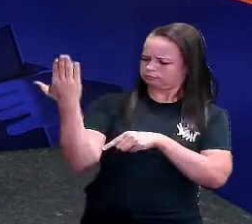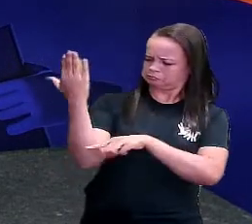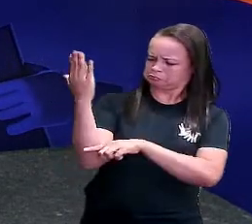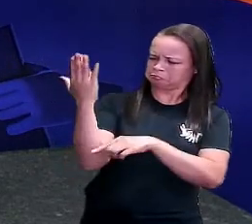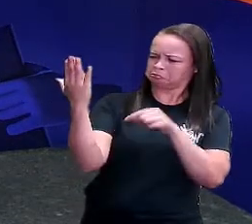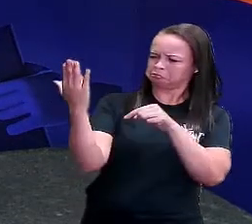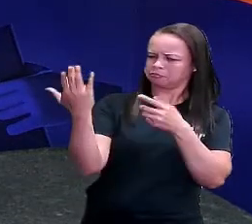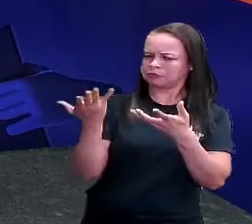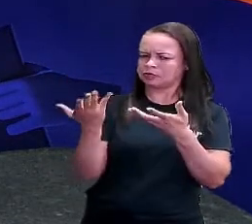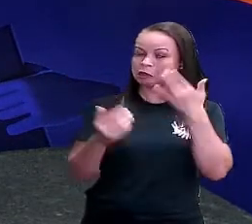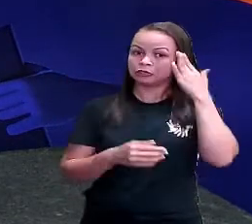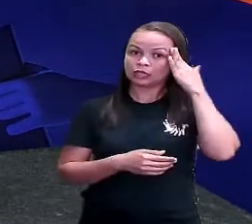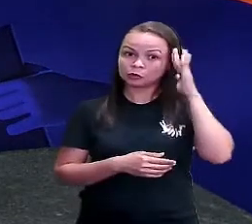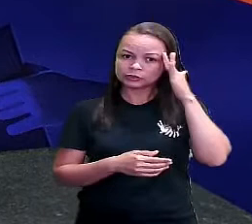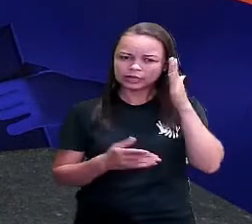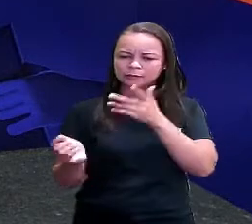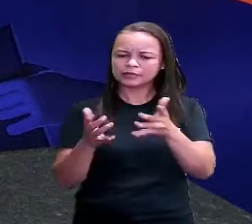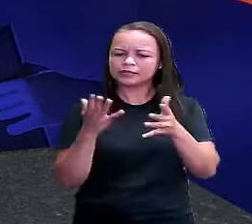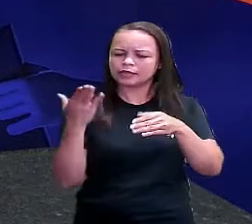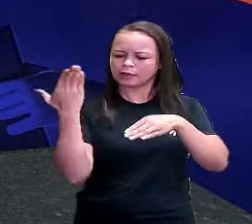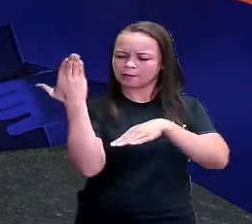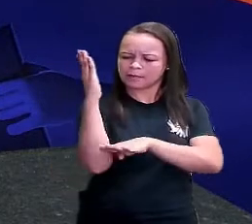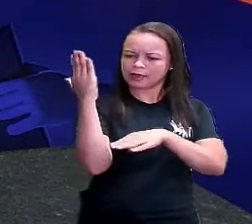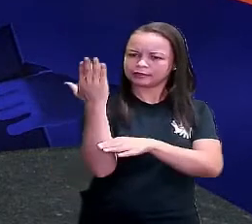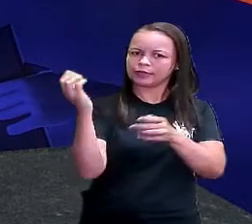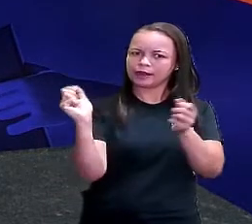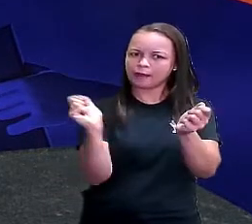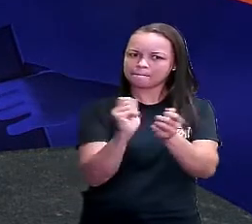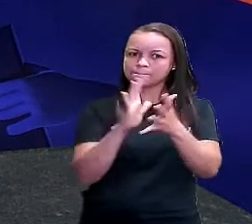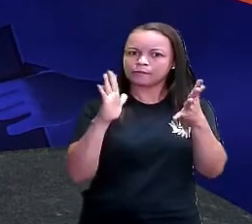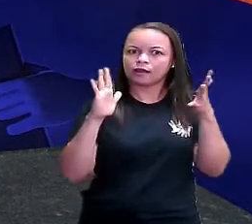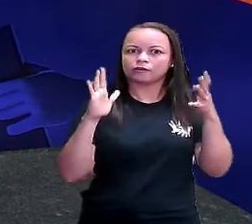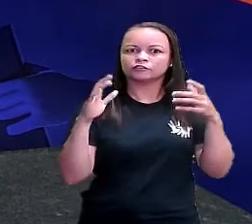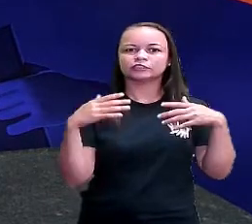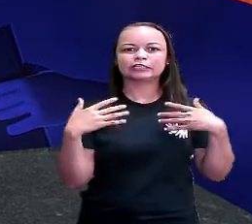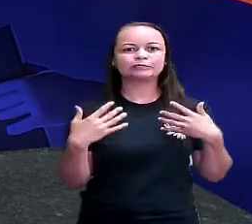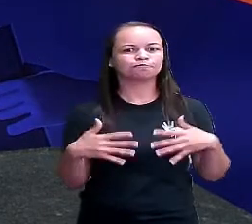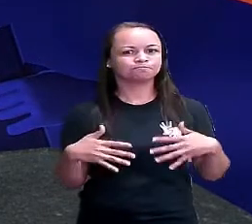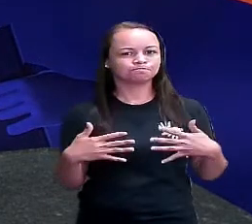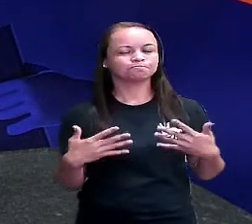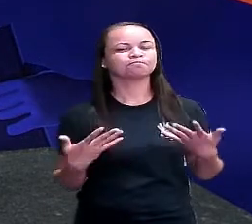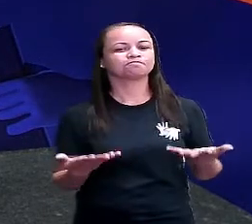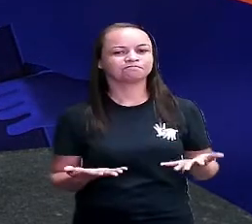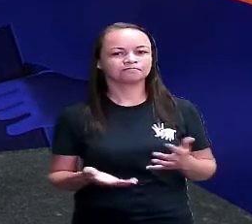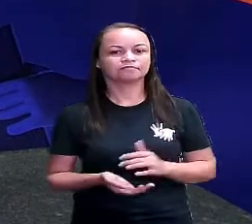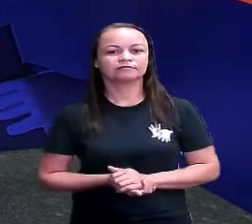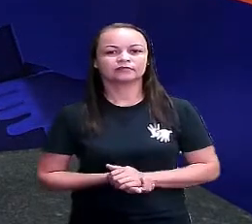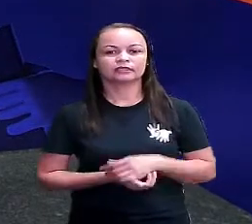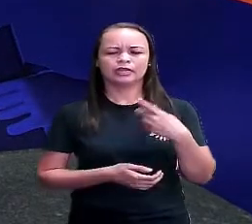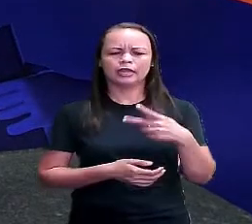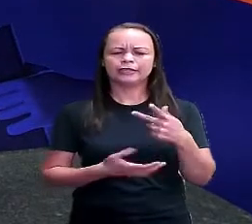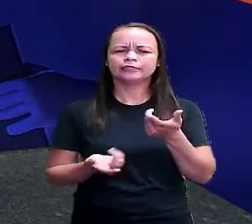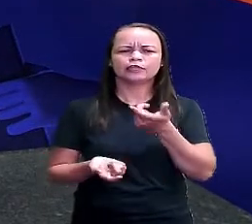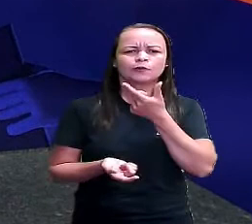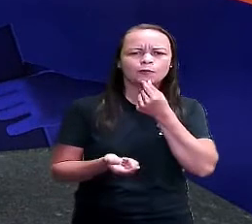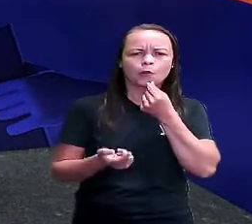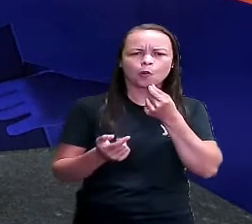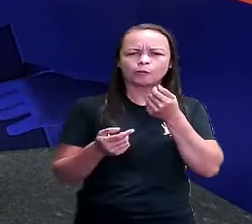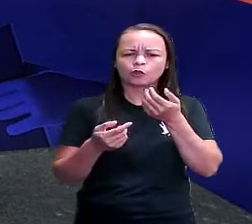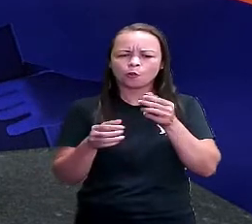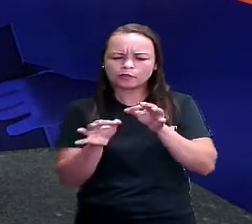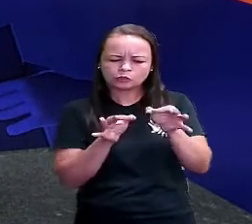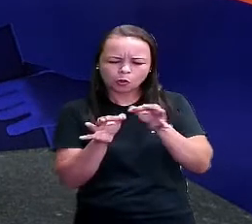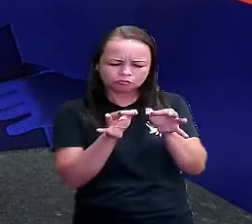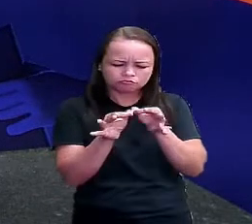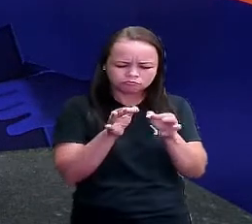sabia que era um pedaço de madeira mágica. Pois é. Então Gepeto começou entalhando aquela